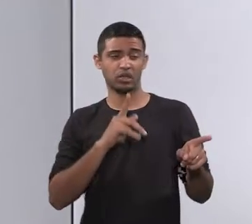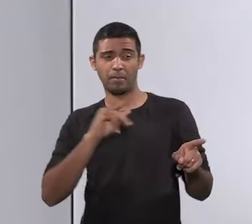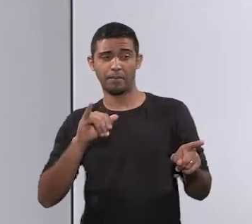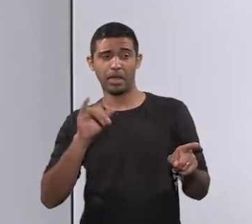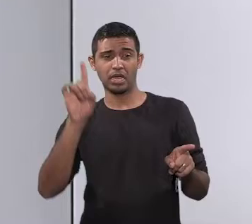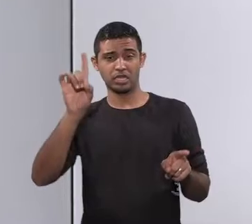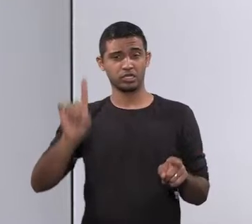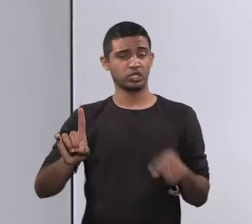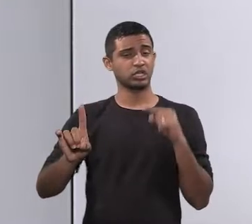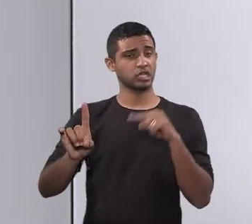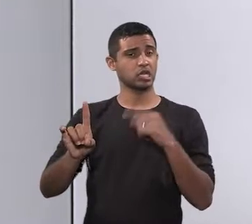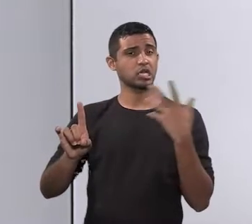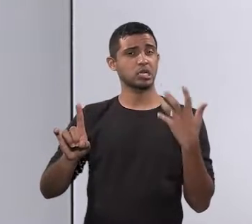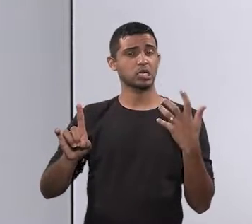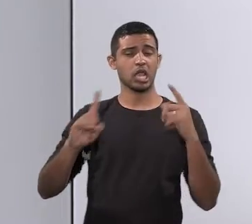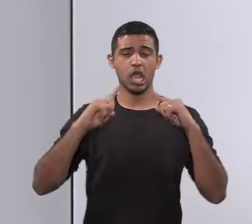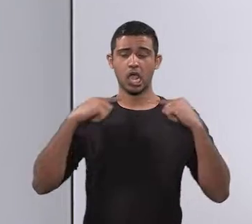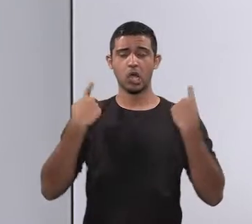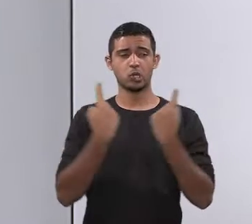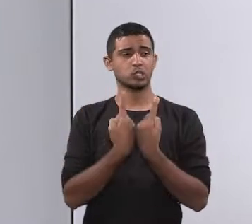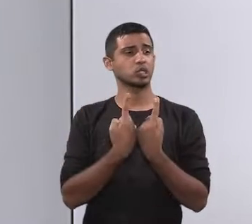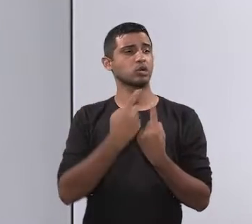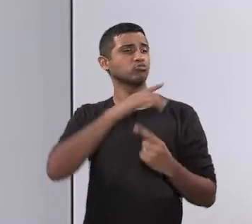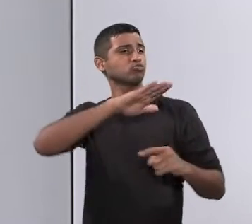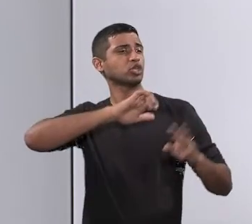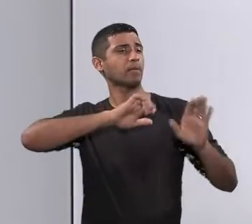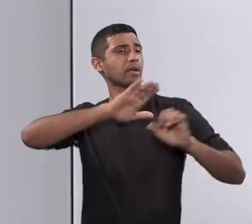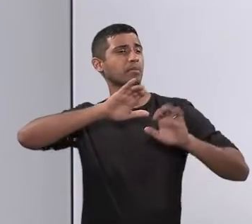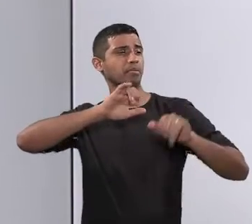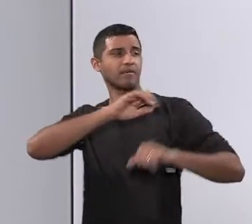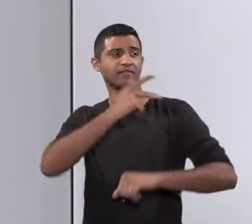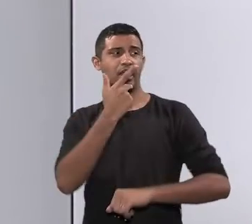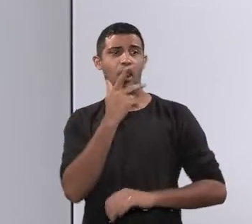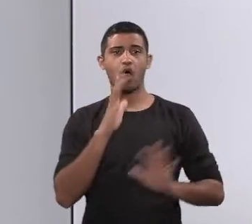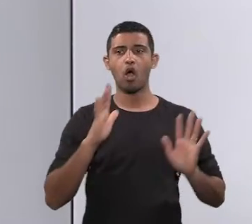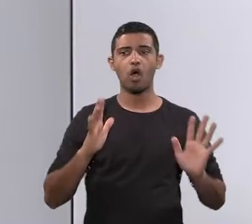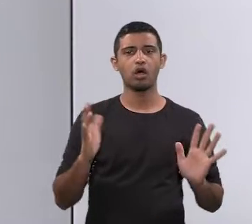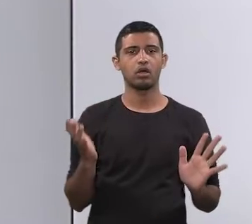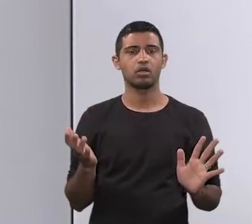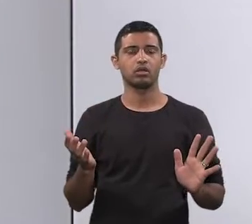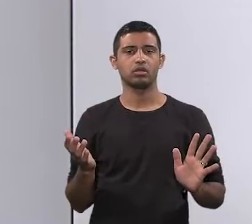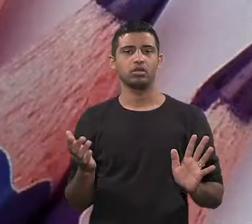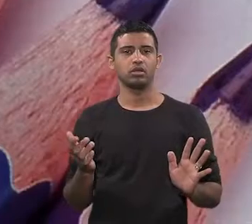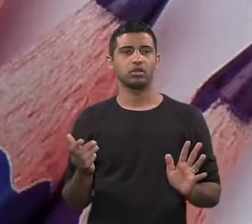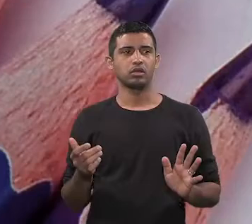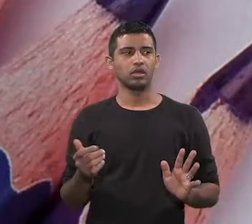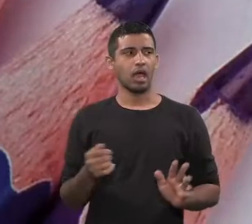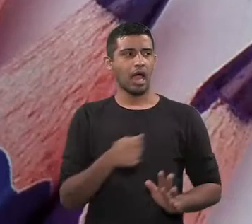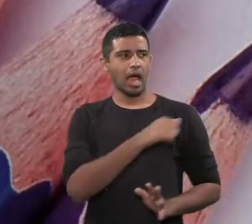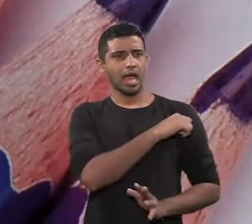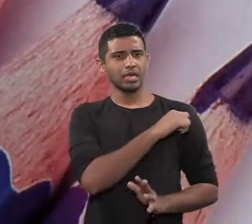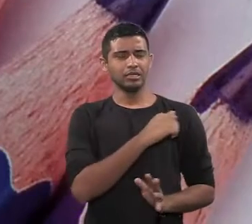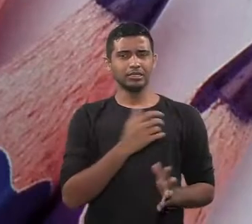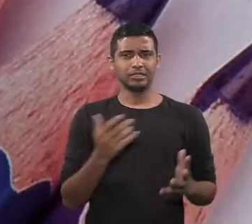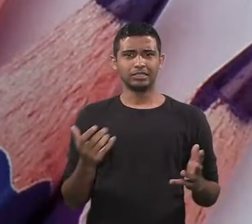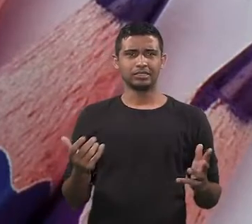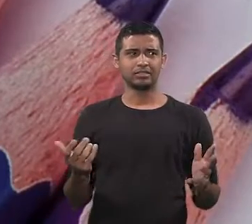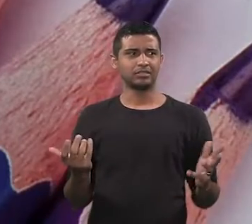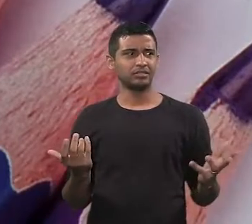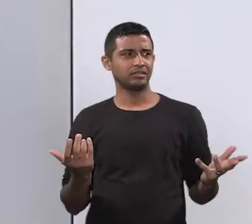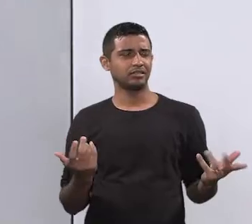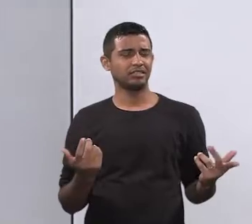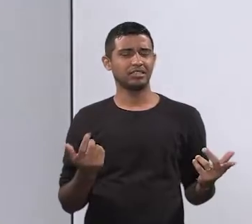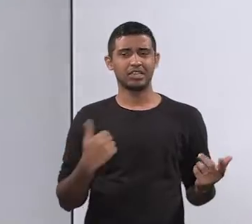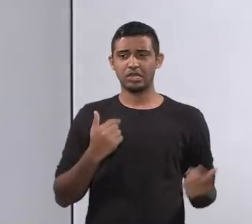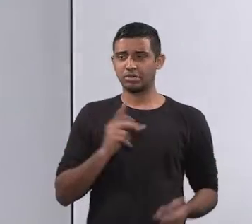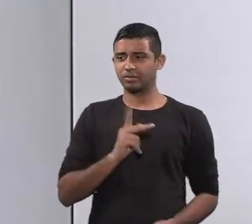na direção que quer uma reunião com a direção e com você. Você sabe que não é para te dar aumento, aí né? Aí você fala